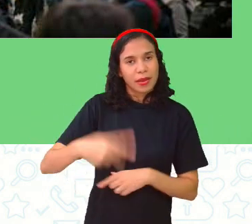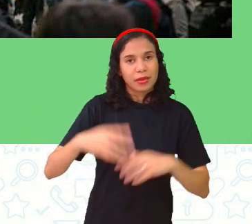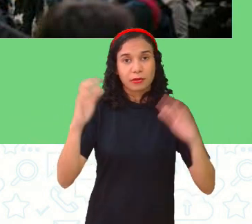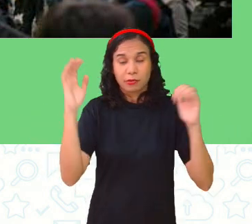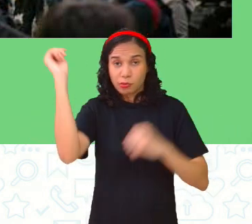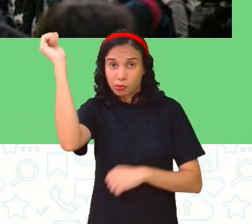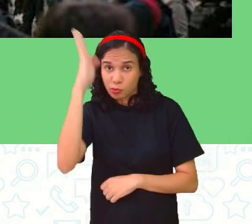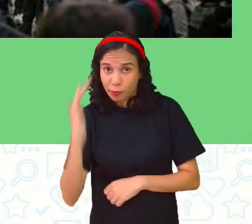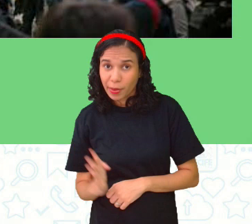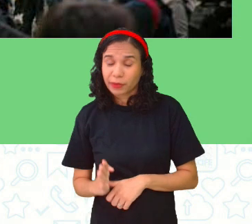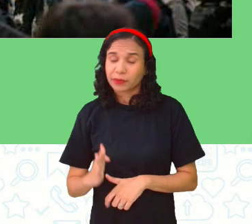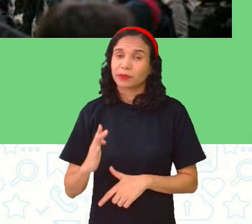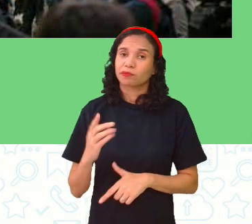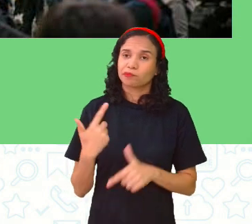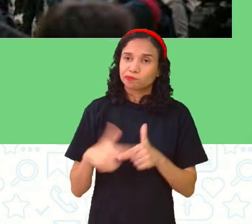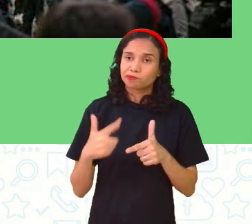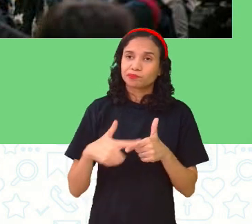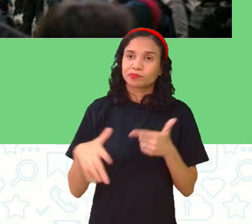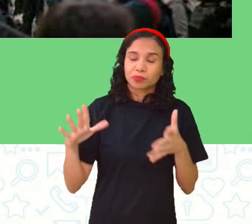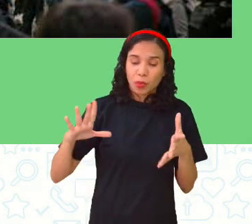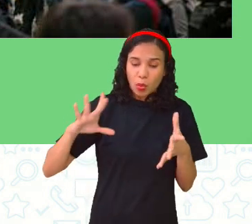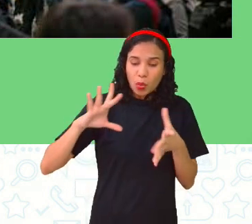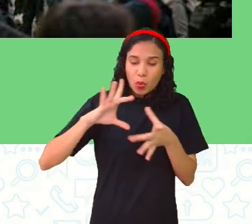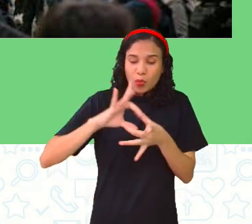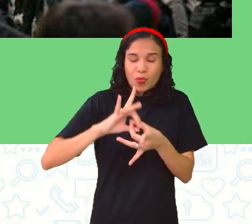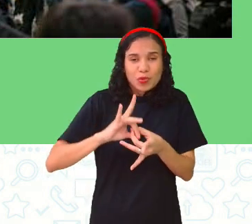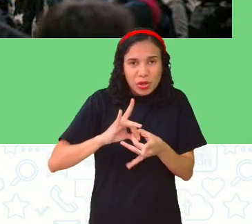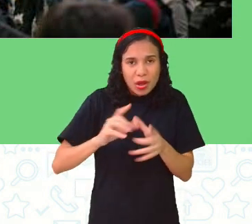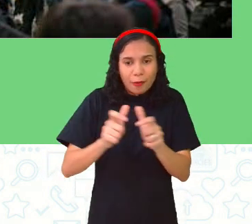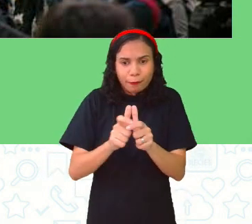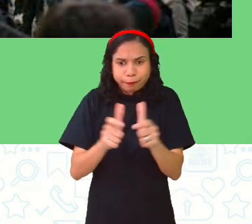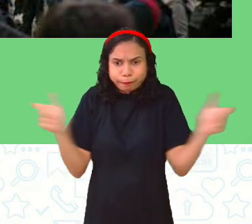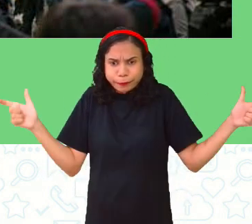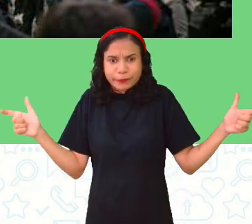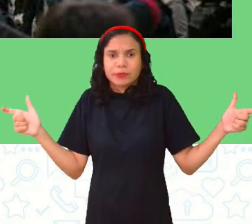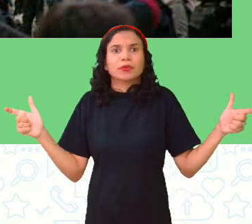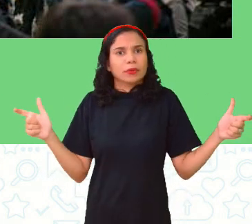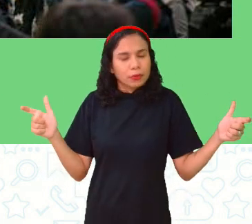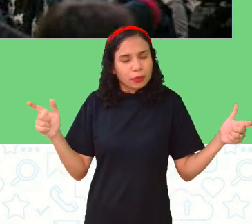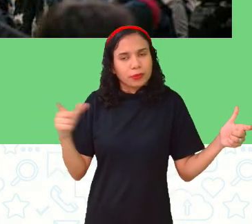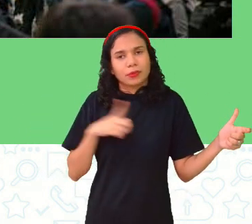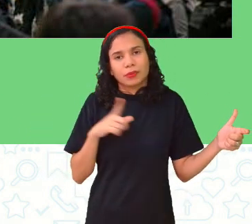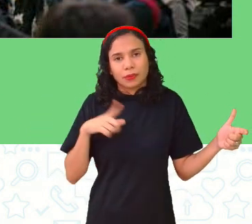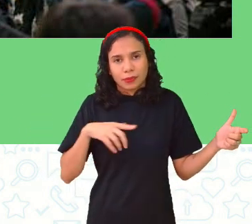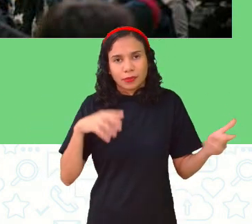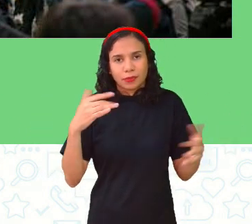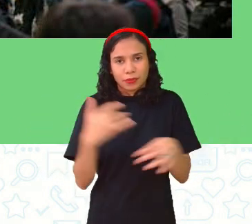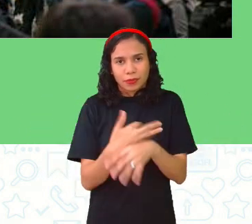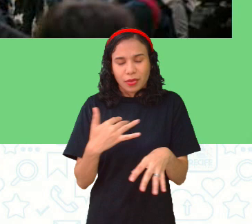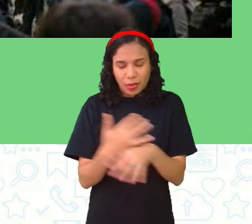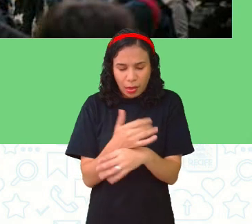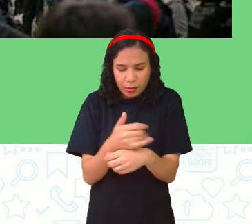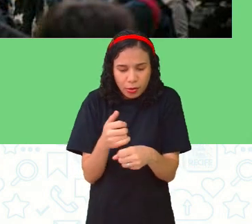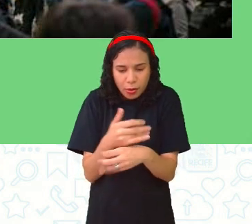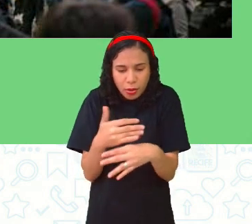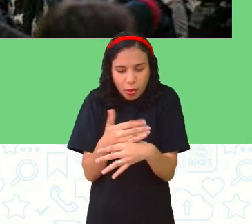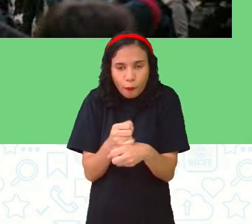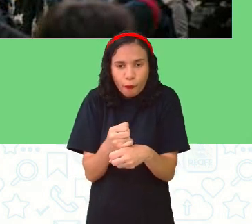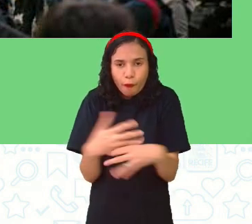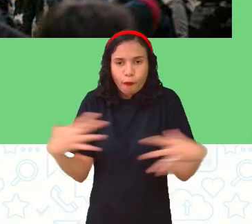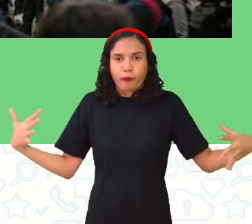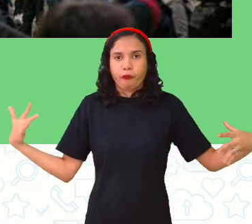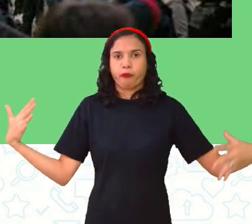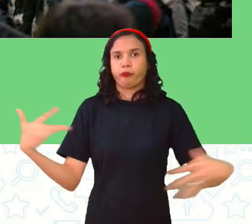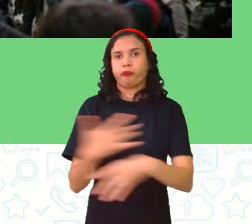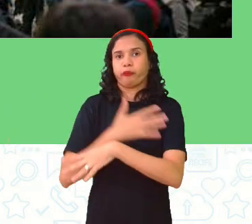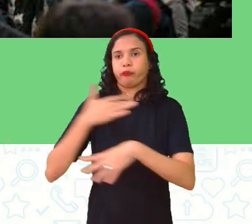esses problemas eles estão intimamente ligados à expansão desordenada dos centros urbanos. É aquilo que eu disse a